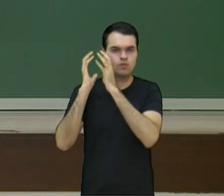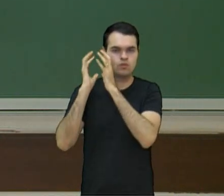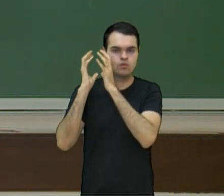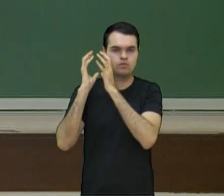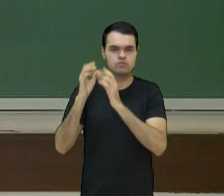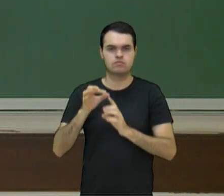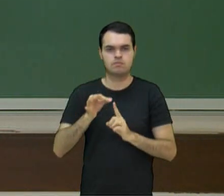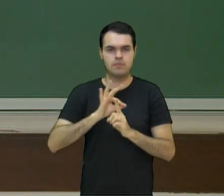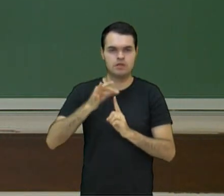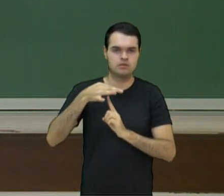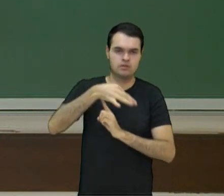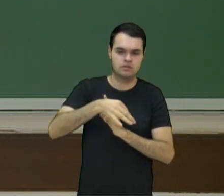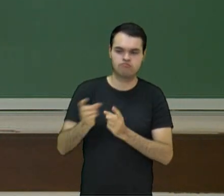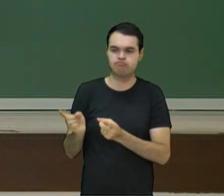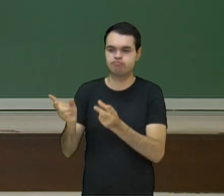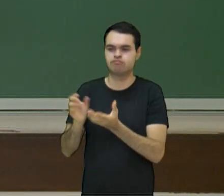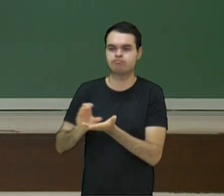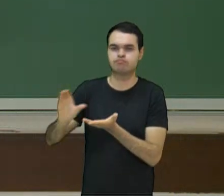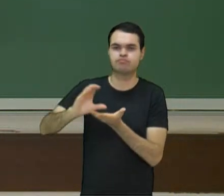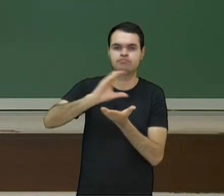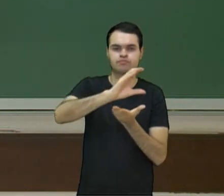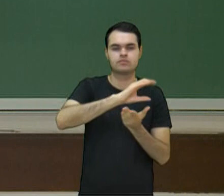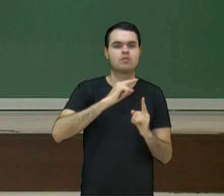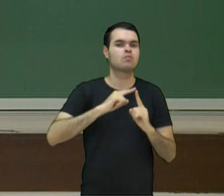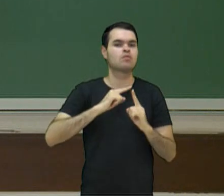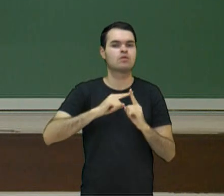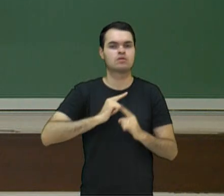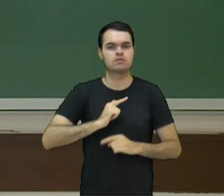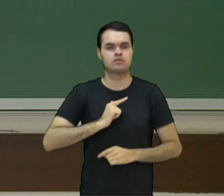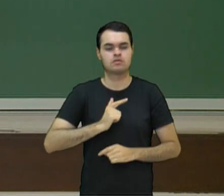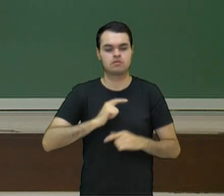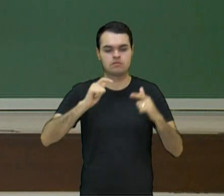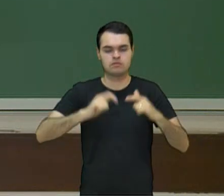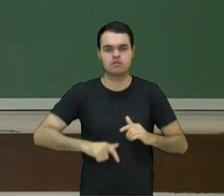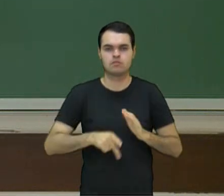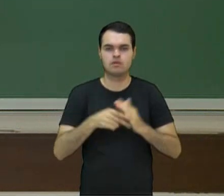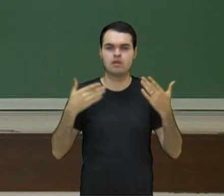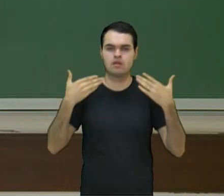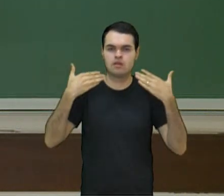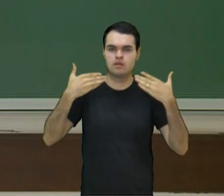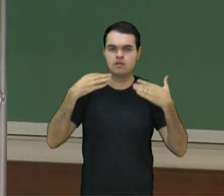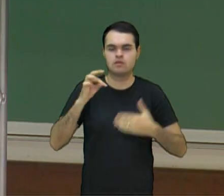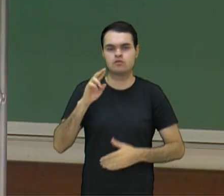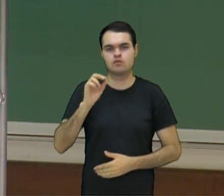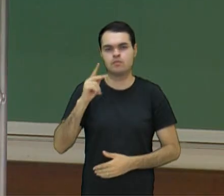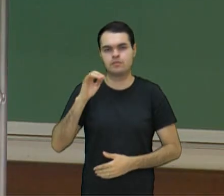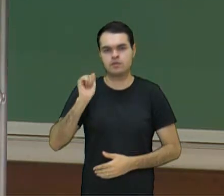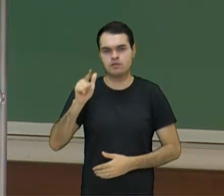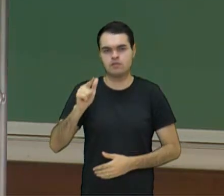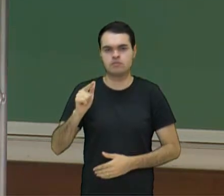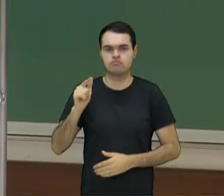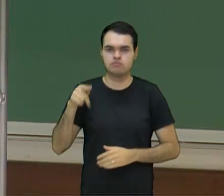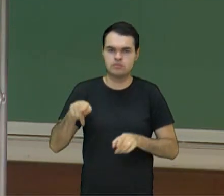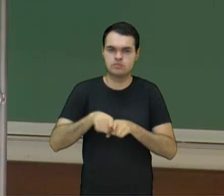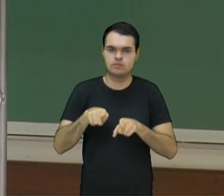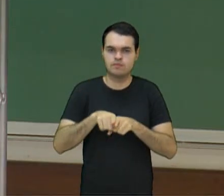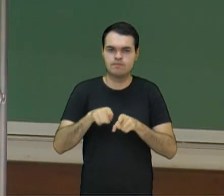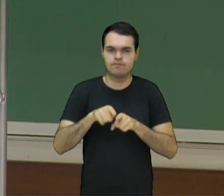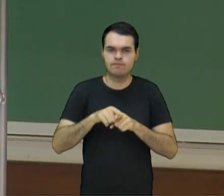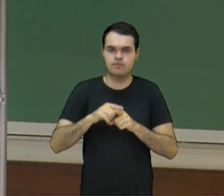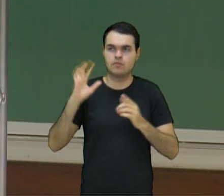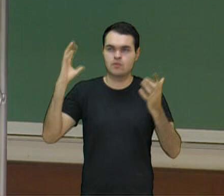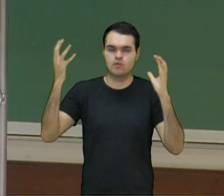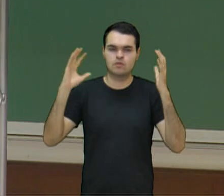coco e a banana é favorecida porque encontra-se em regiões tropicais, né? E o clima favorece esta